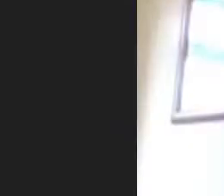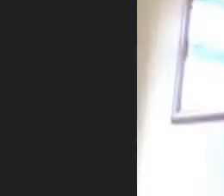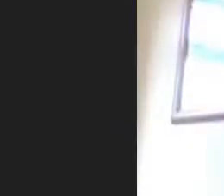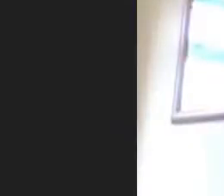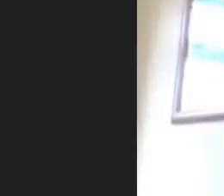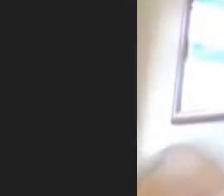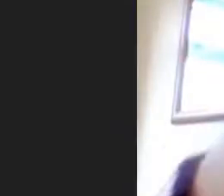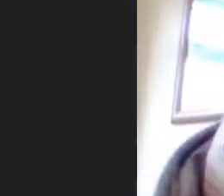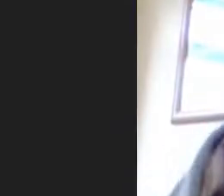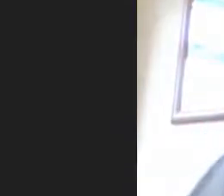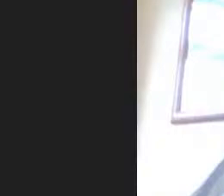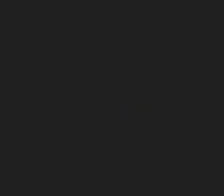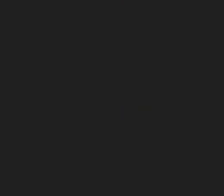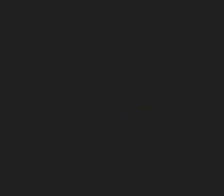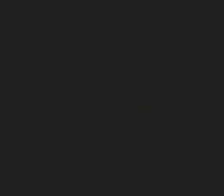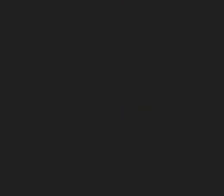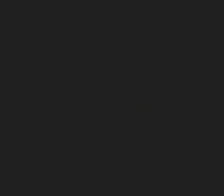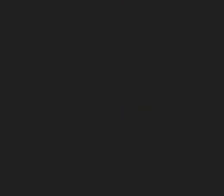Parabéns, Patrick.